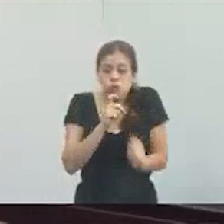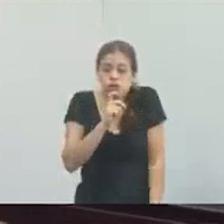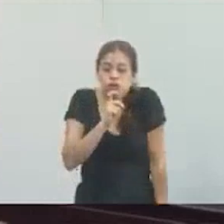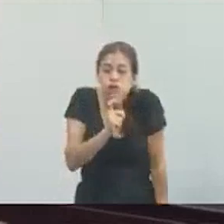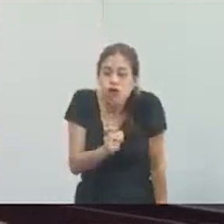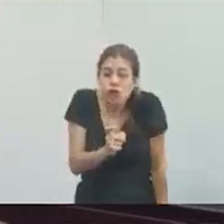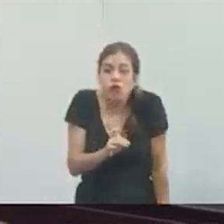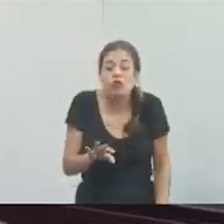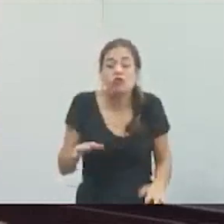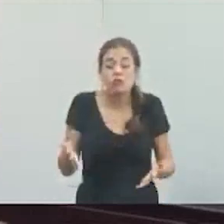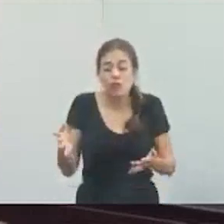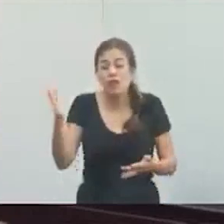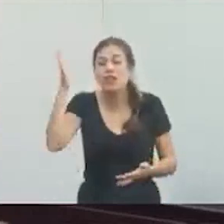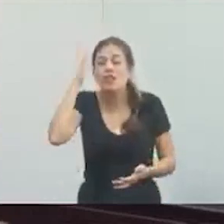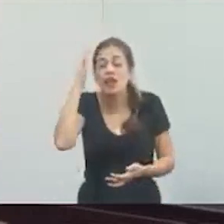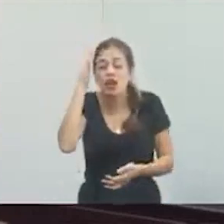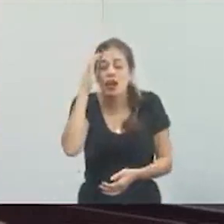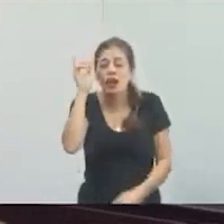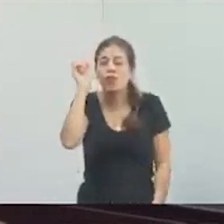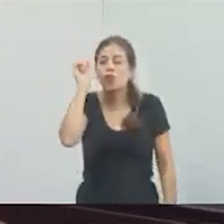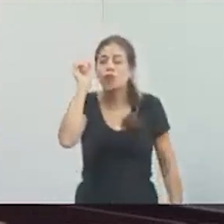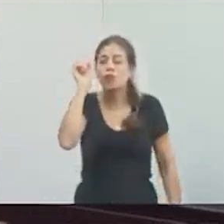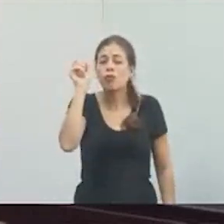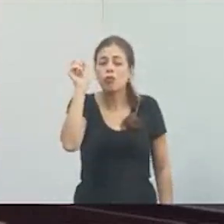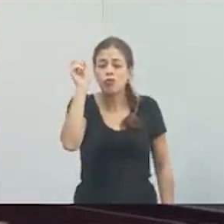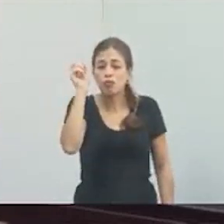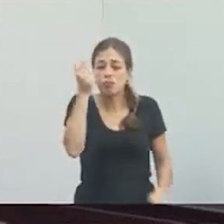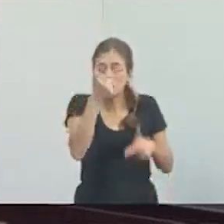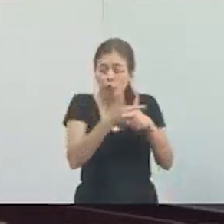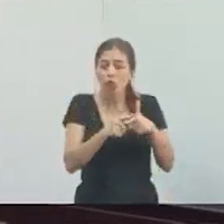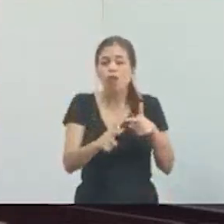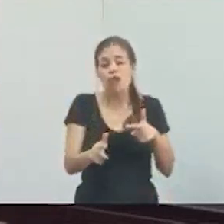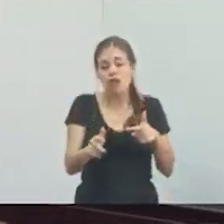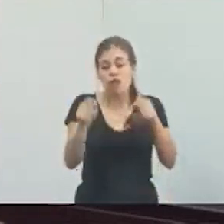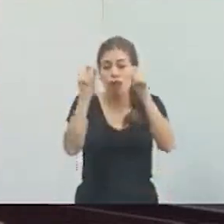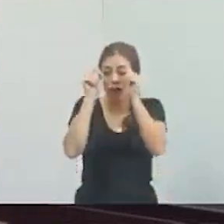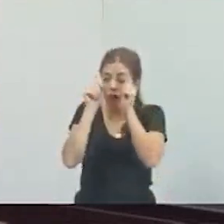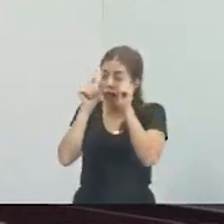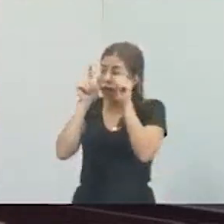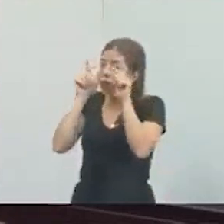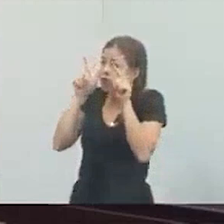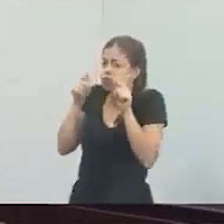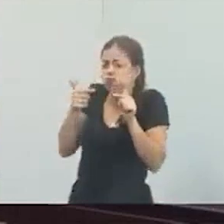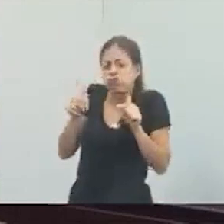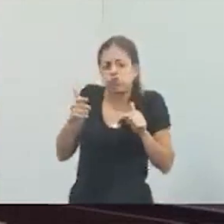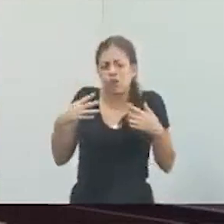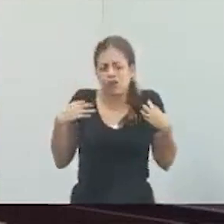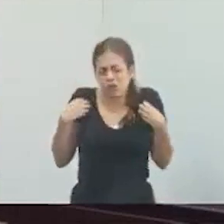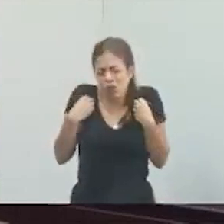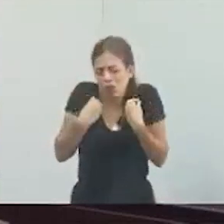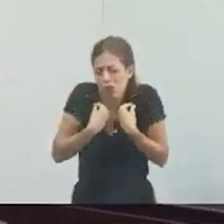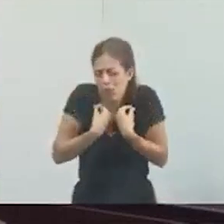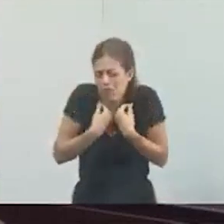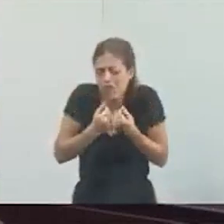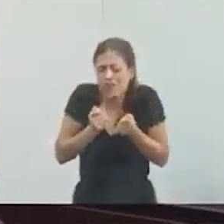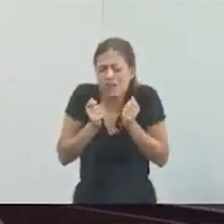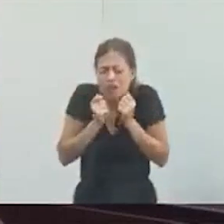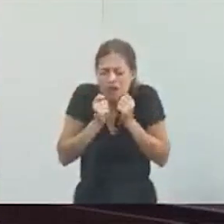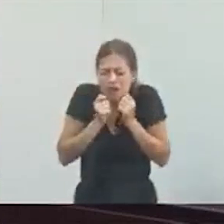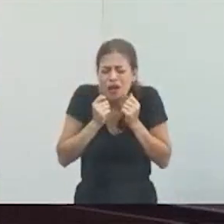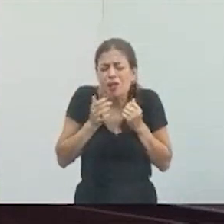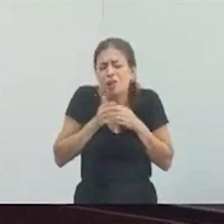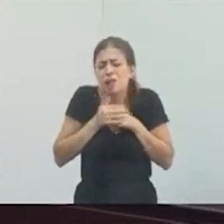do problema que é para uma criança acordar cedo, não ter um uniforme adequado, não ter